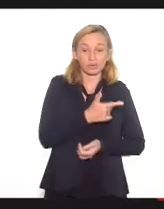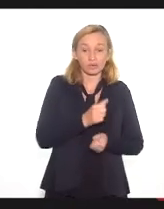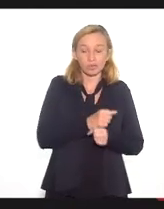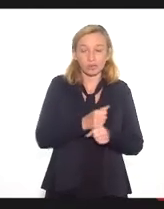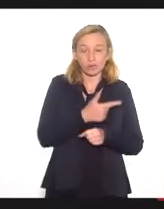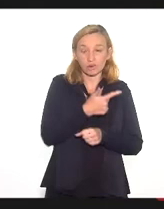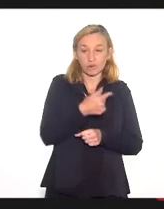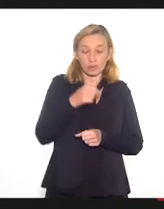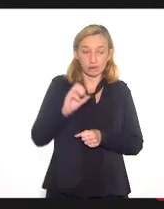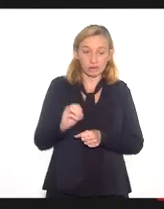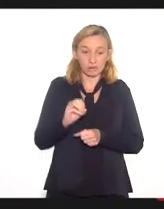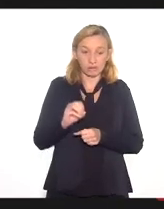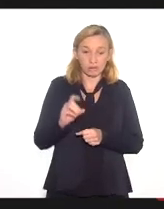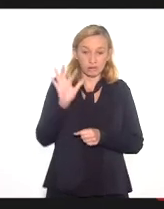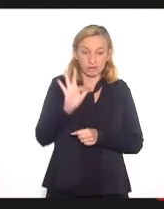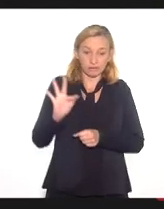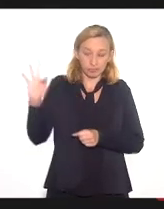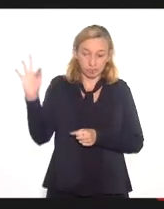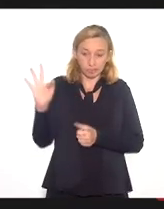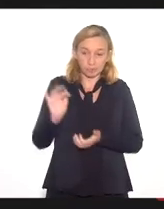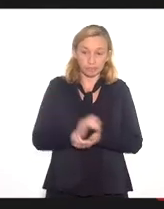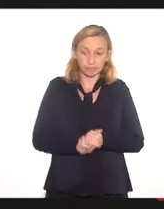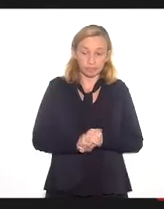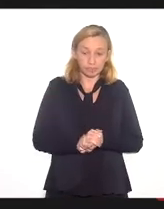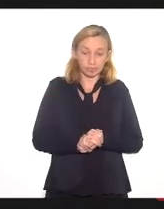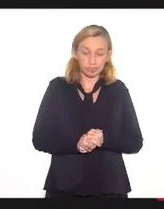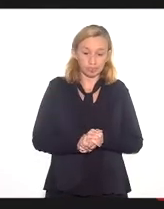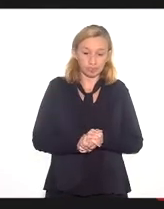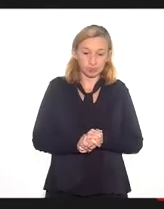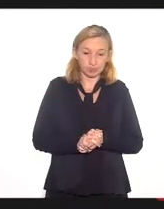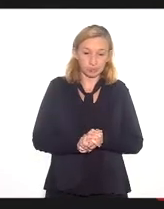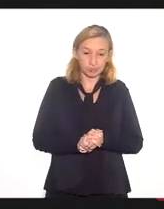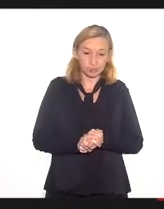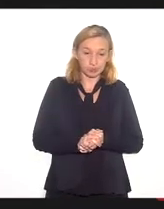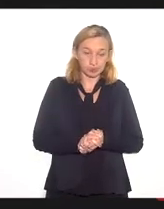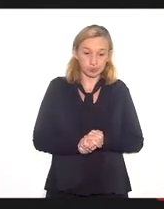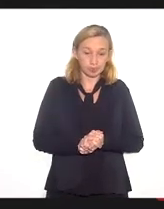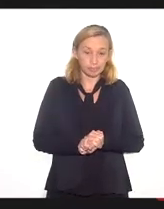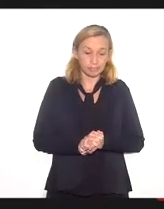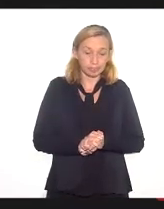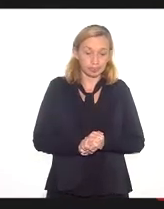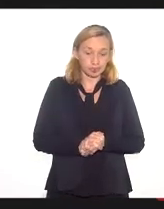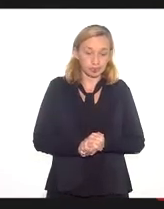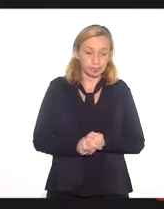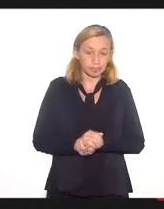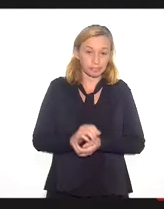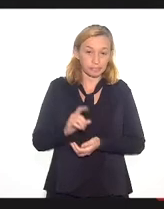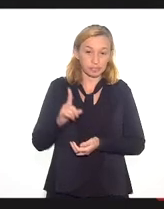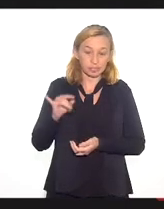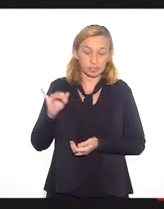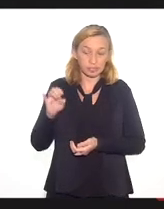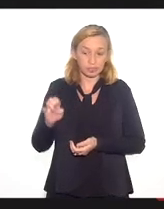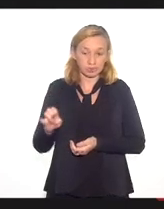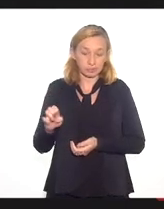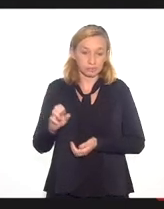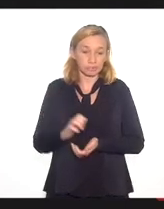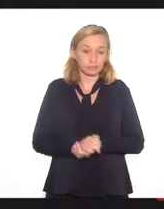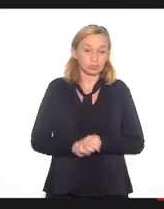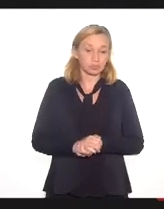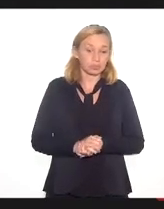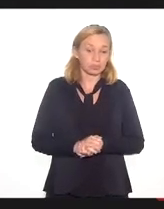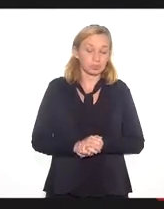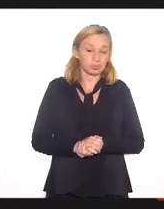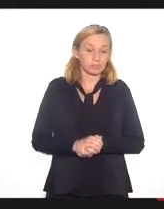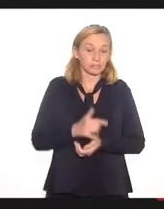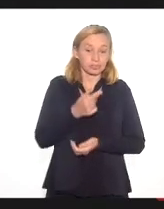somos a unidade da federação senador Saturnino senador Saturnino que também é ótima pessoa senador Suplicy nós somos a unidade da federação